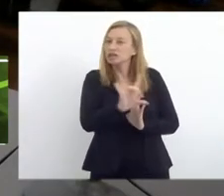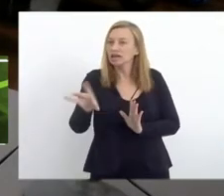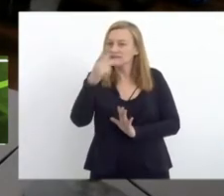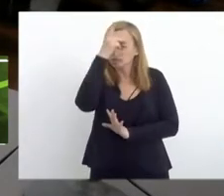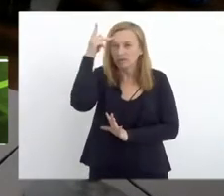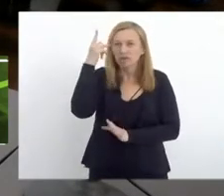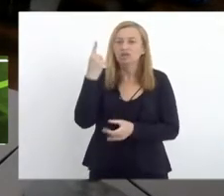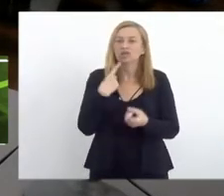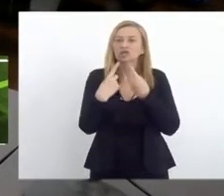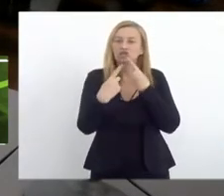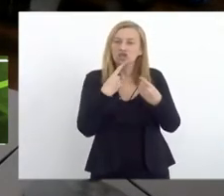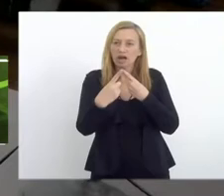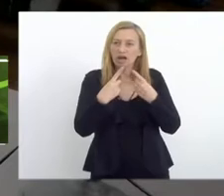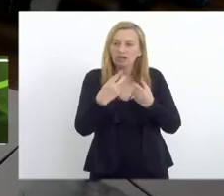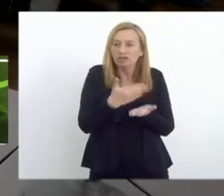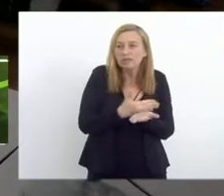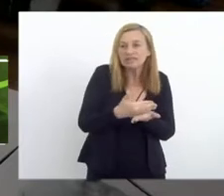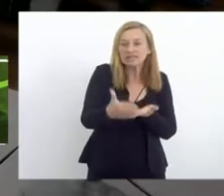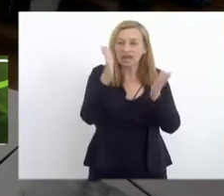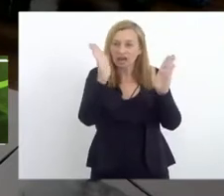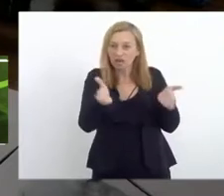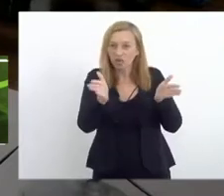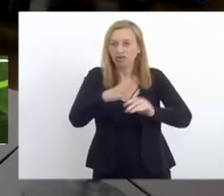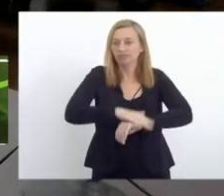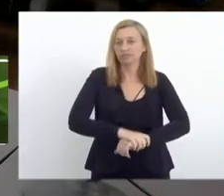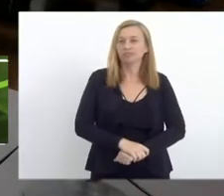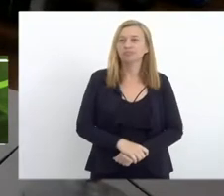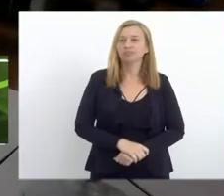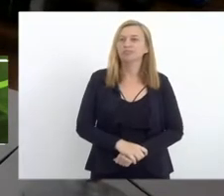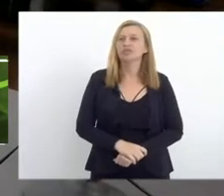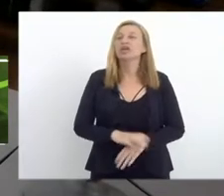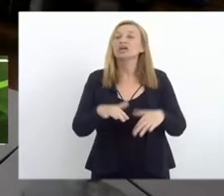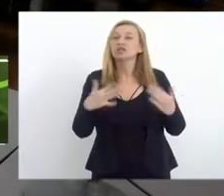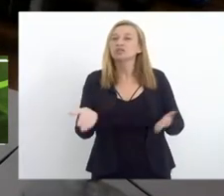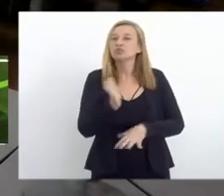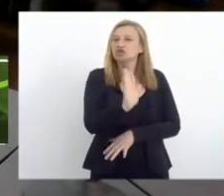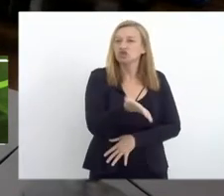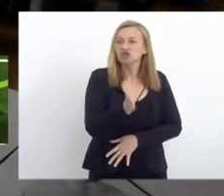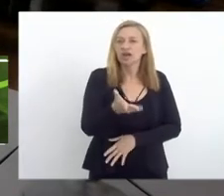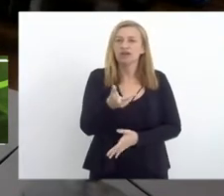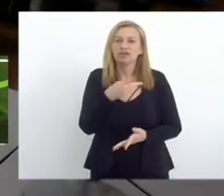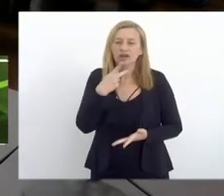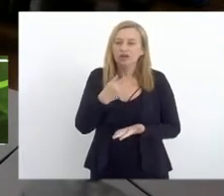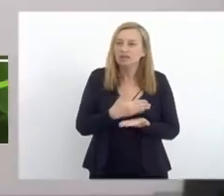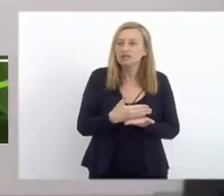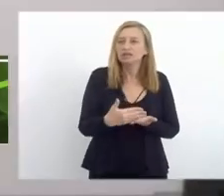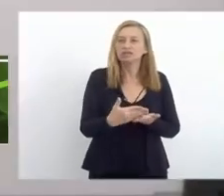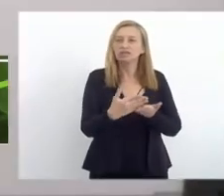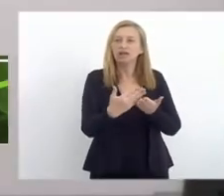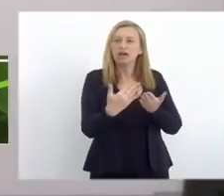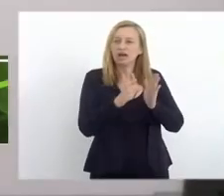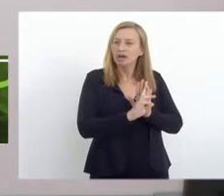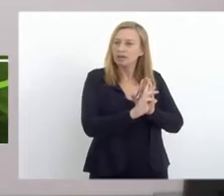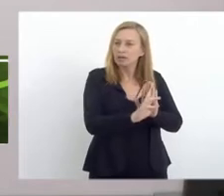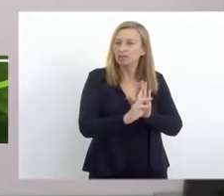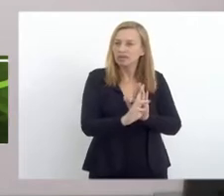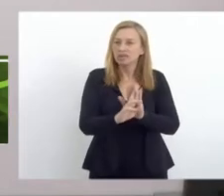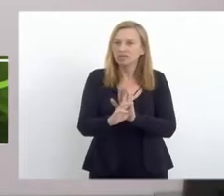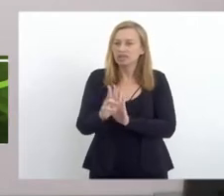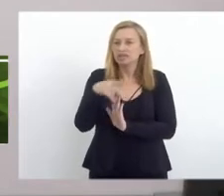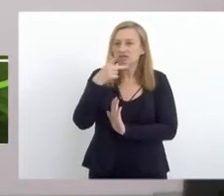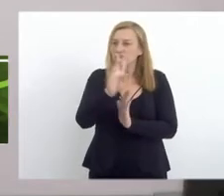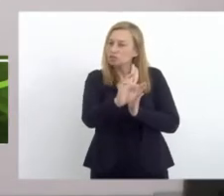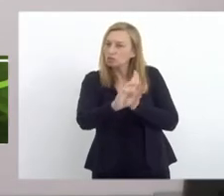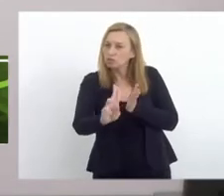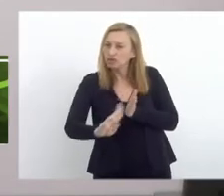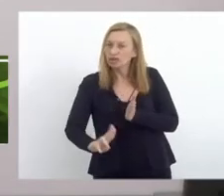partes de debates e diálogos vamos dar início agora. Então, como eu já fiz o início, a apresentação, as saudações, dizendo